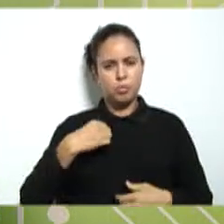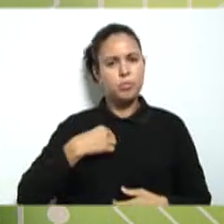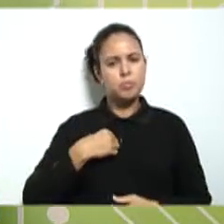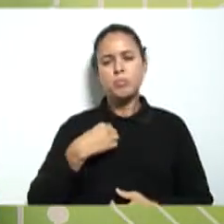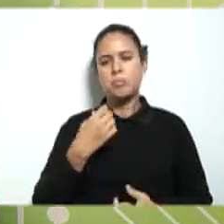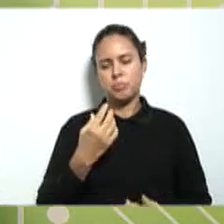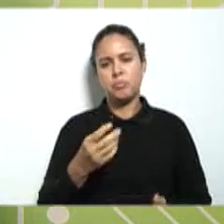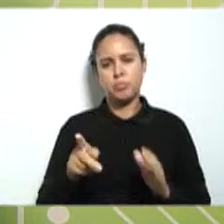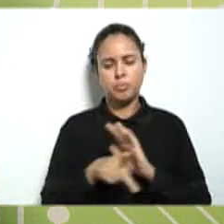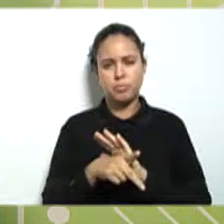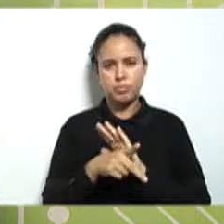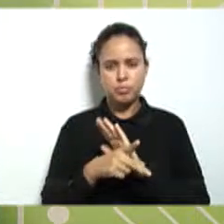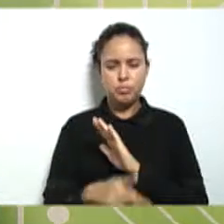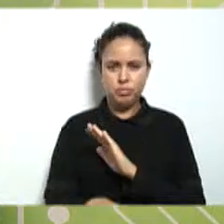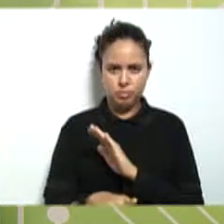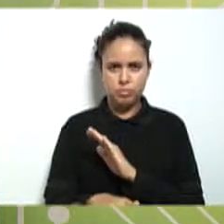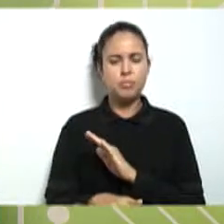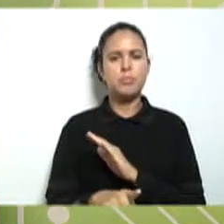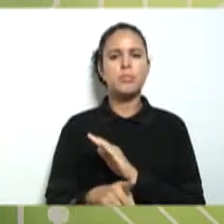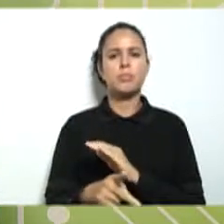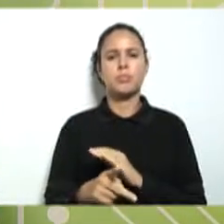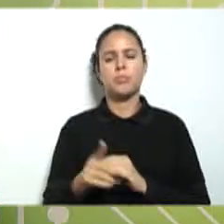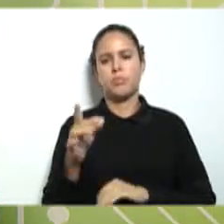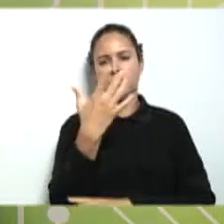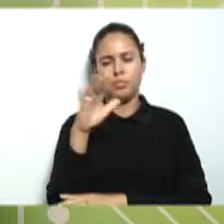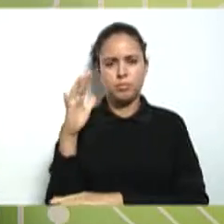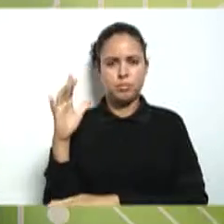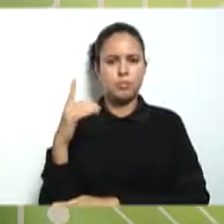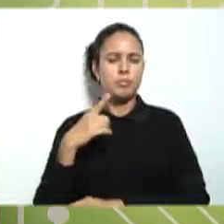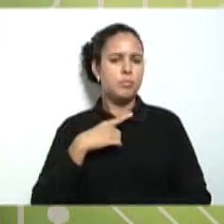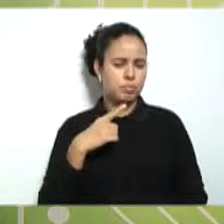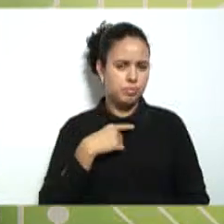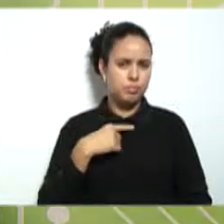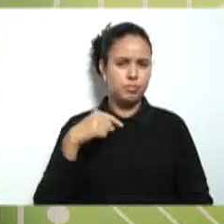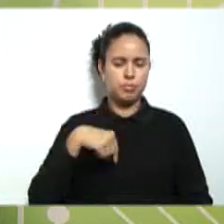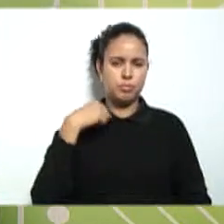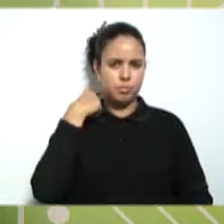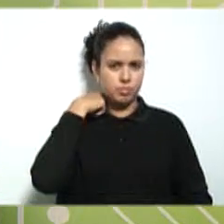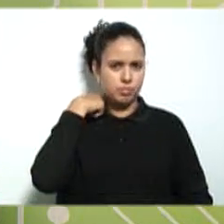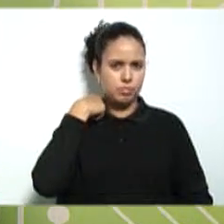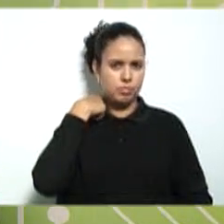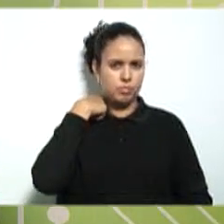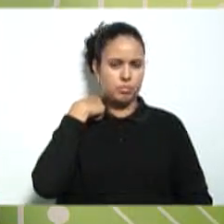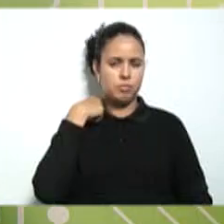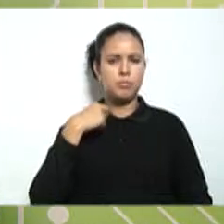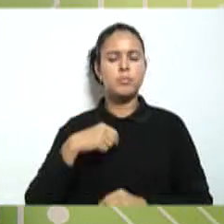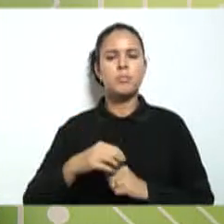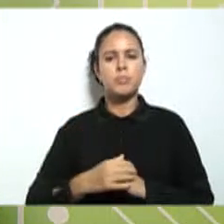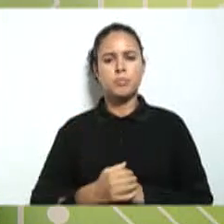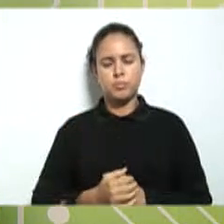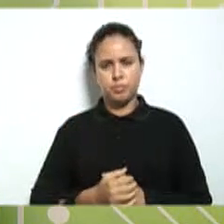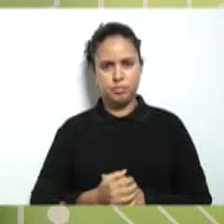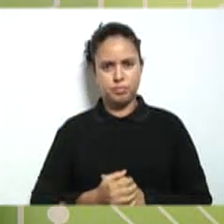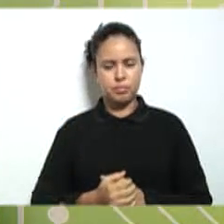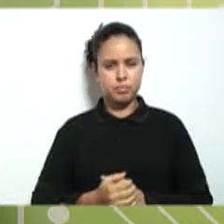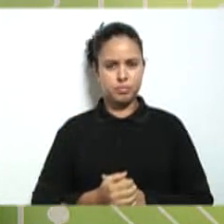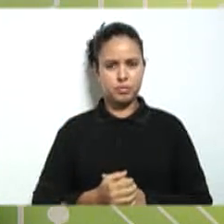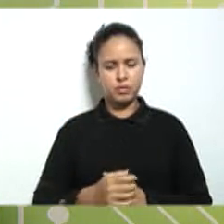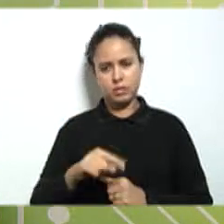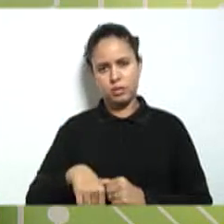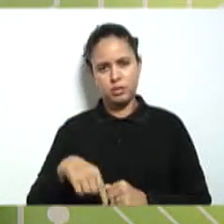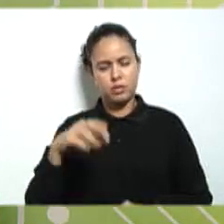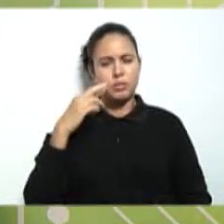uma cooperativa de produção. Então no Brasil a gente tem esse ramo bastante desenvolvido, apesar de que ele ainda não seja um ramo tão desenvolvido na